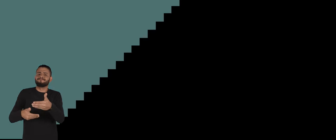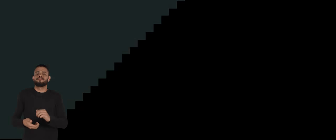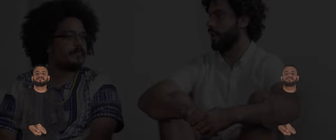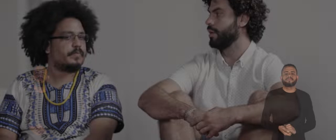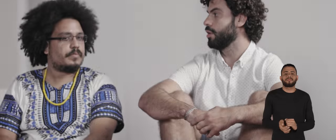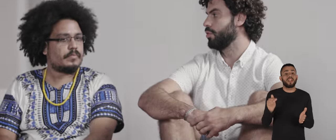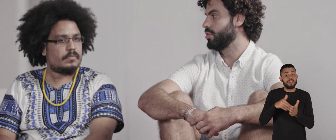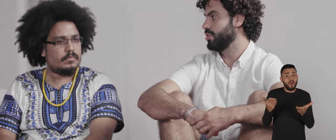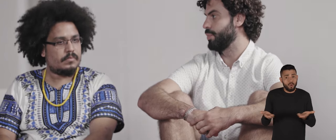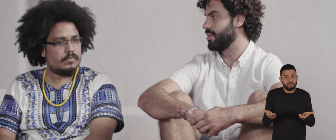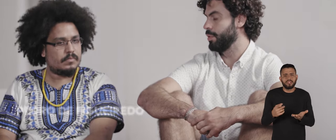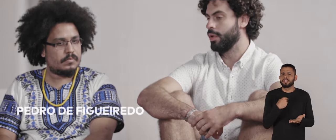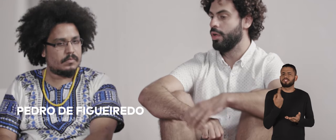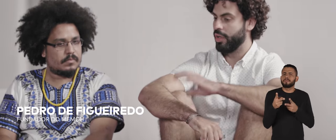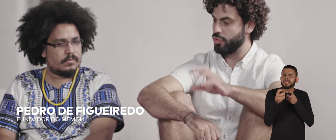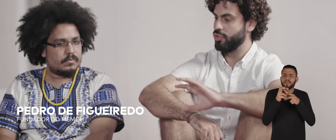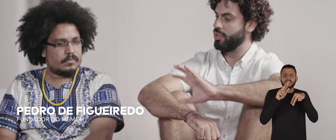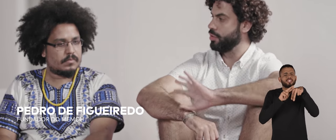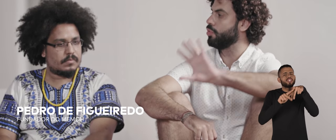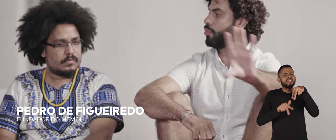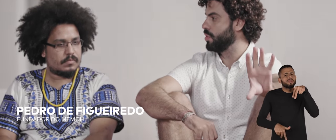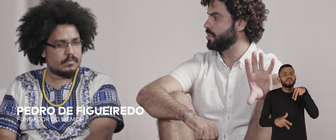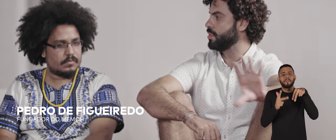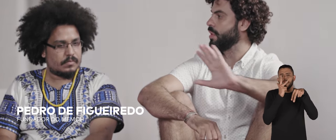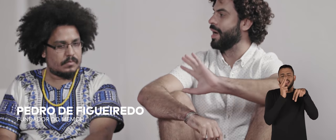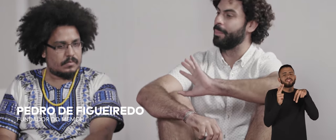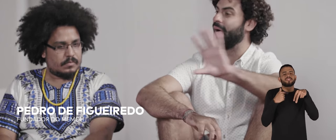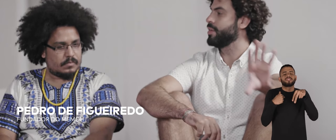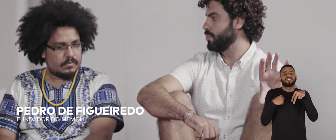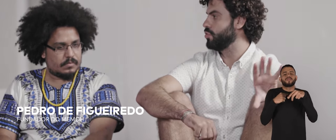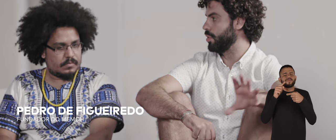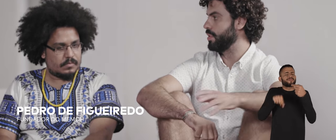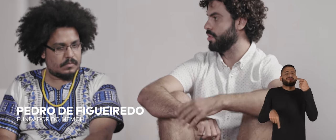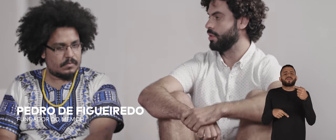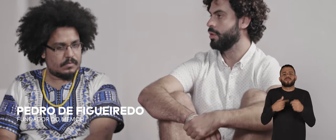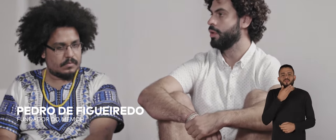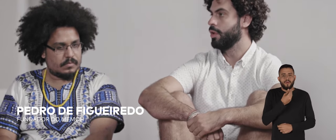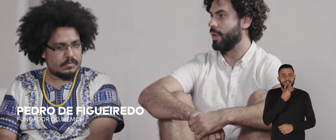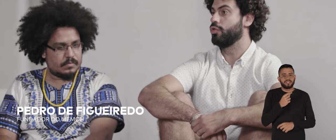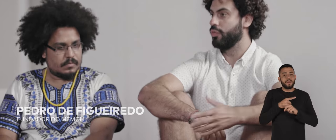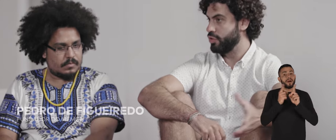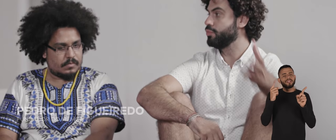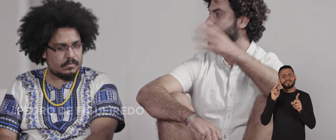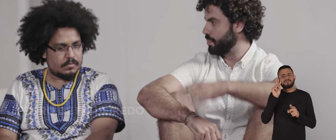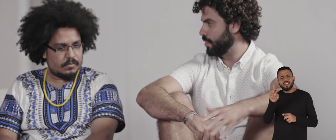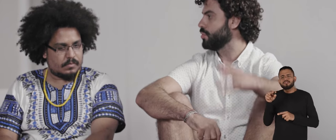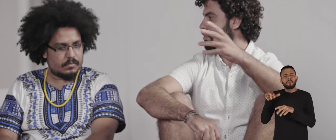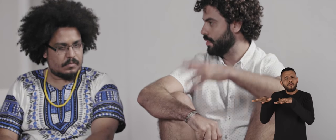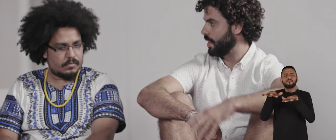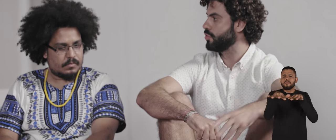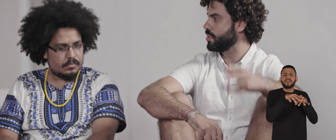frente Pedro Figueiredo ainda hoje a gente percebe questões de gênero como coisas a parte dos homens assim mas o que eu vejo em